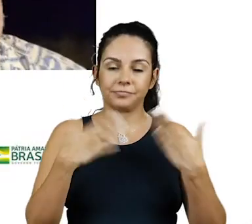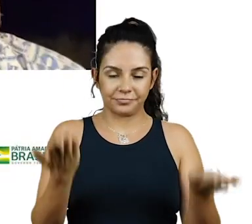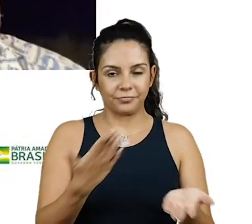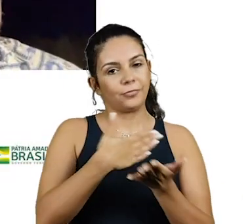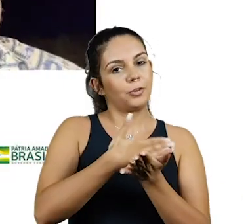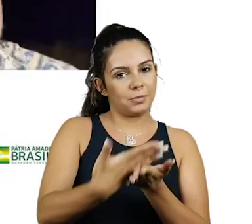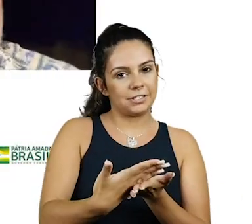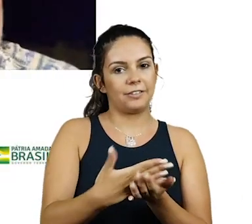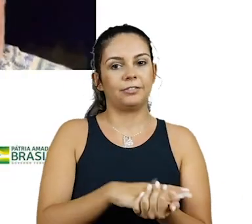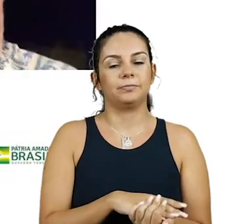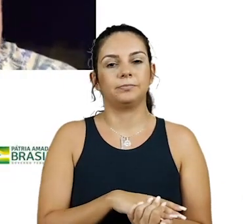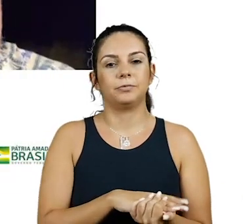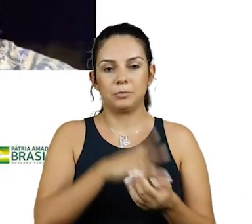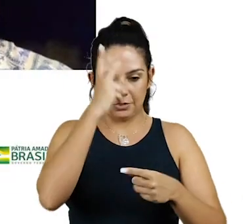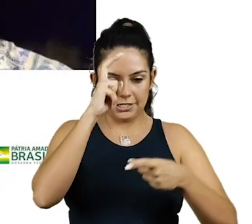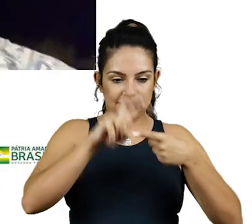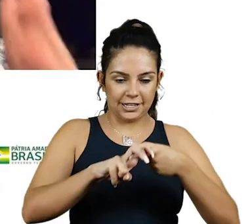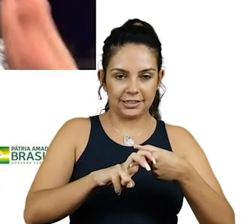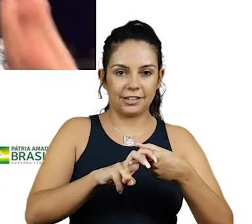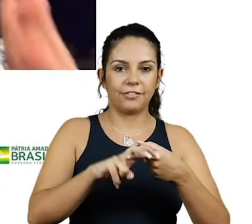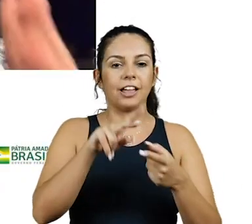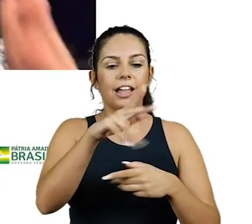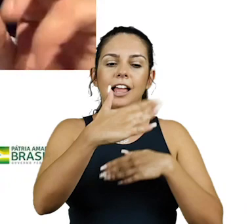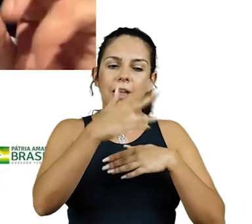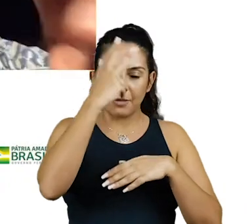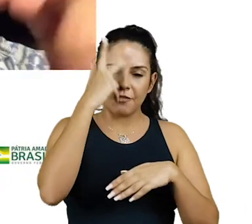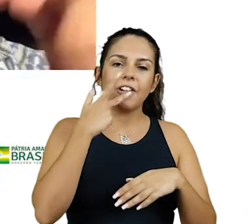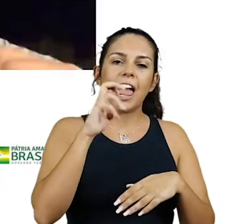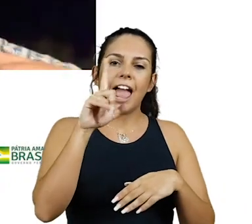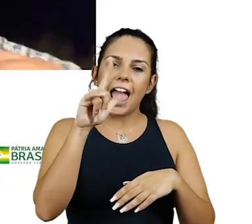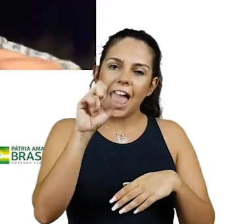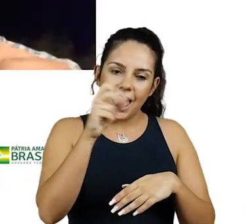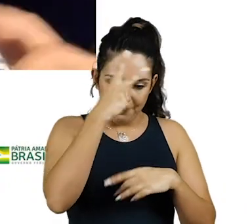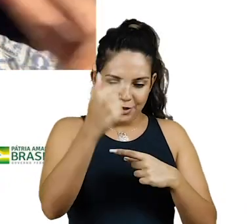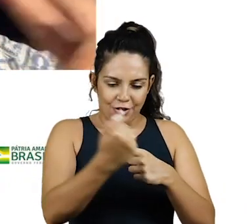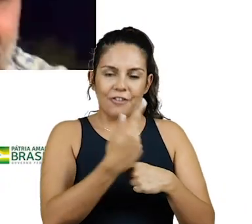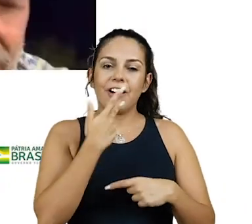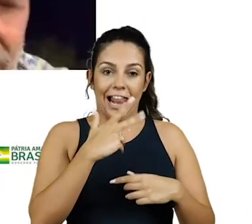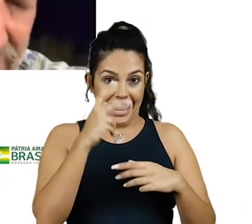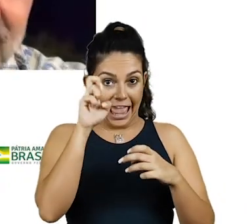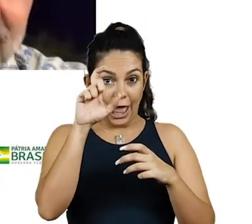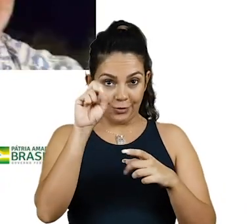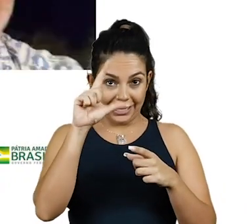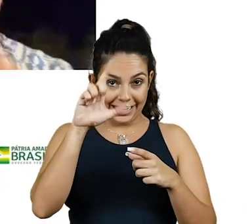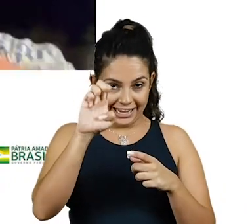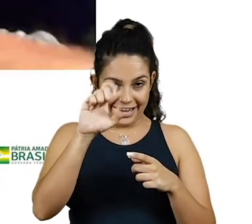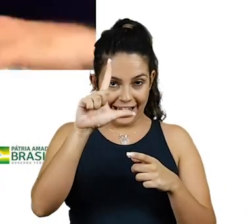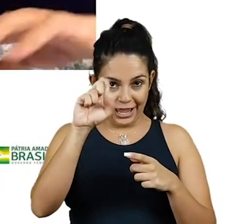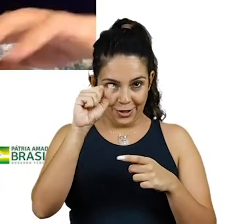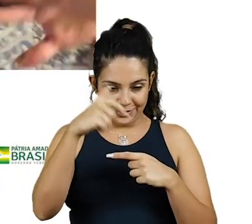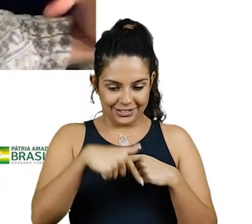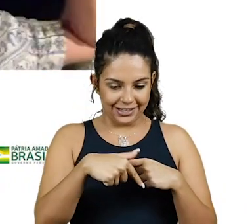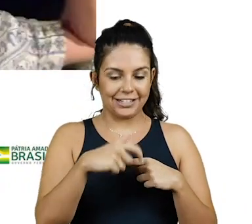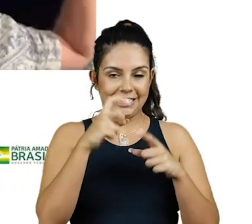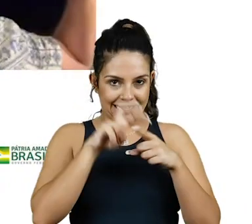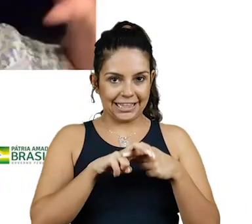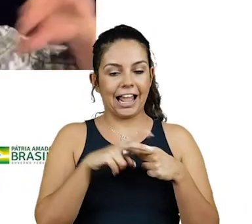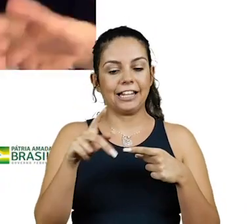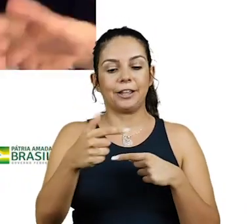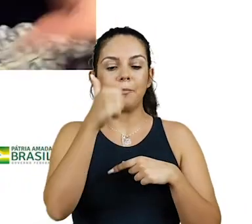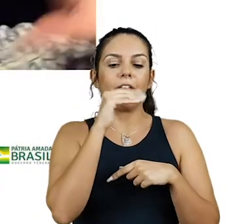Aí começava. O povo sentava na frente dela e falava, Elza, você é tão importante para mim, porque quando eu tinha 17 anos, aí